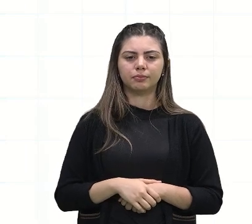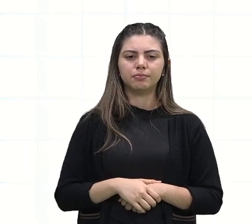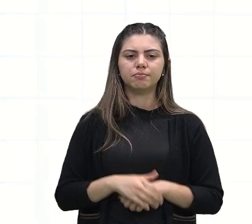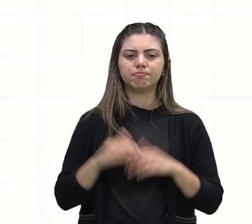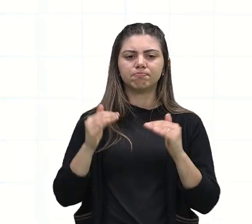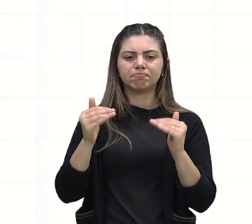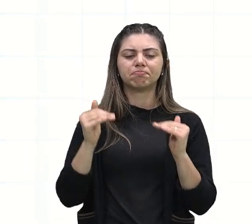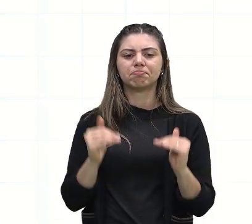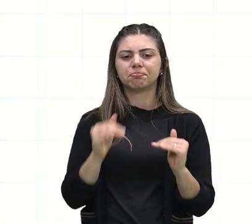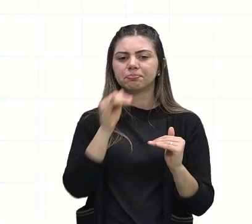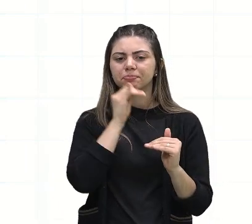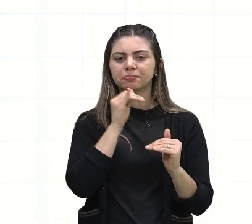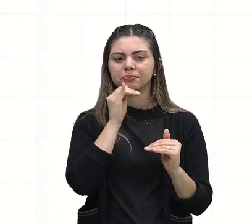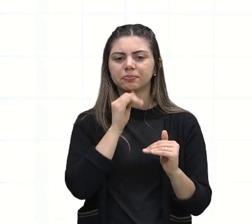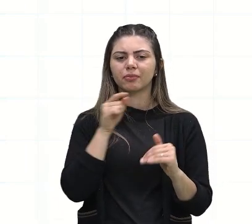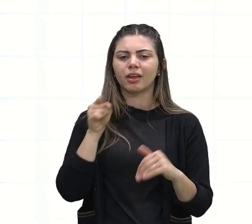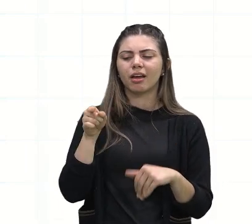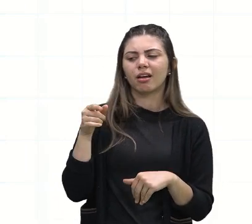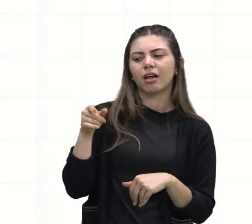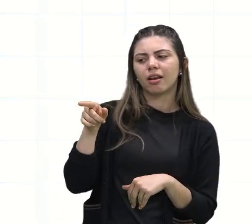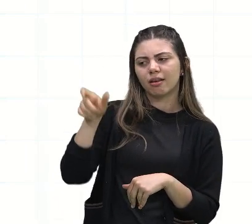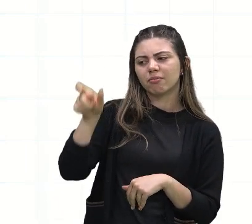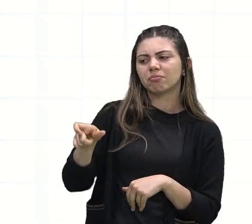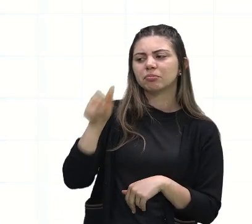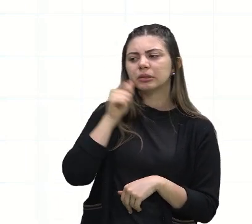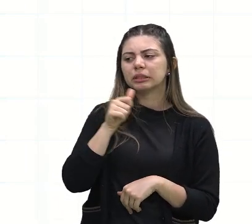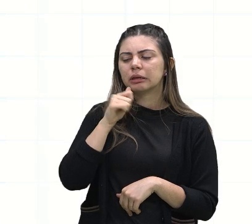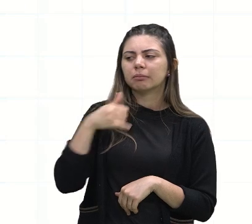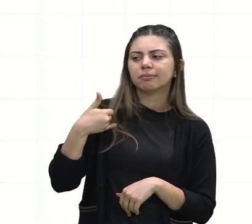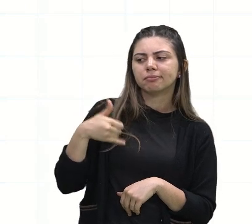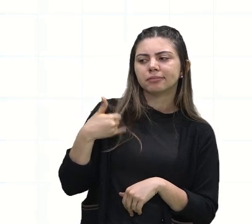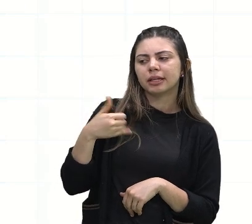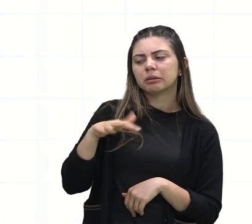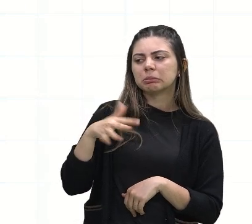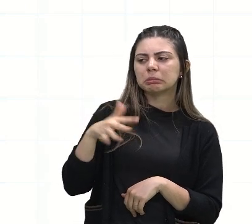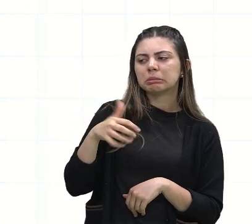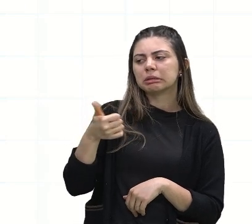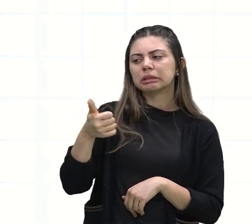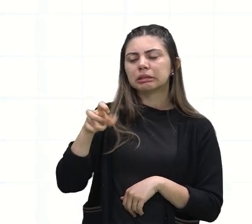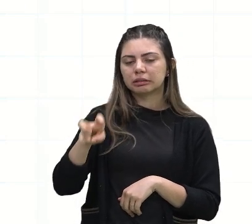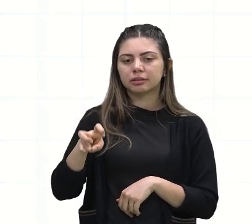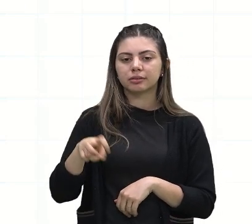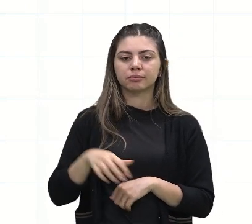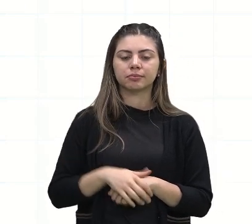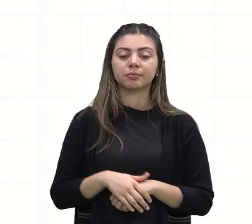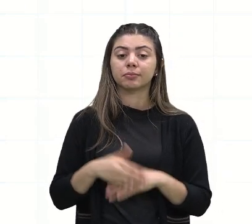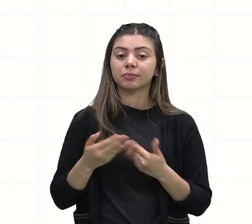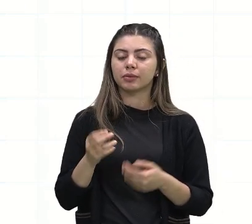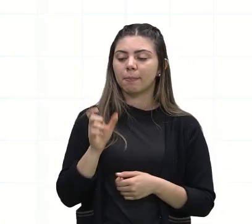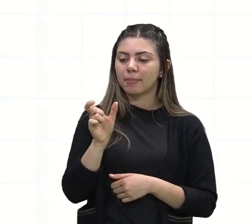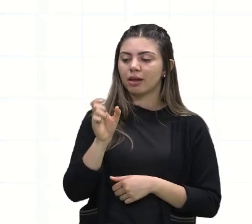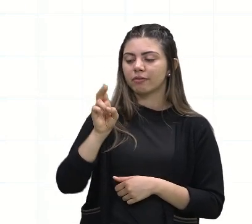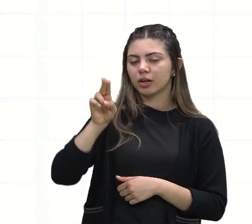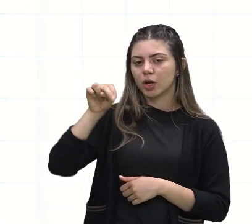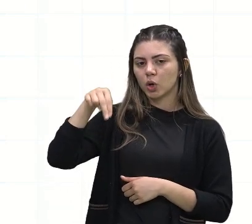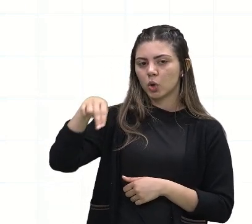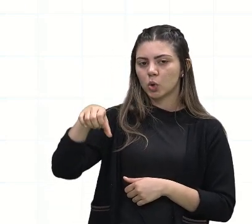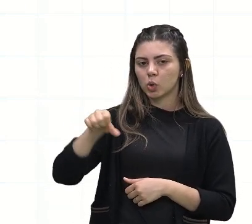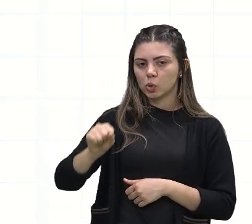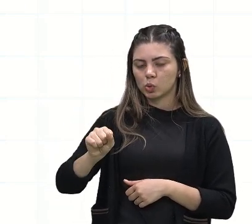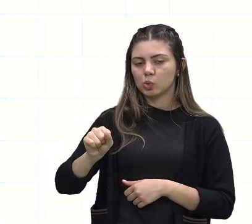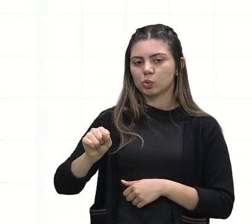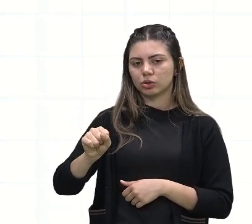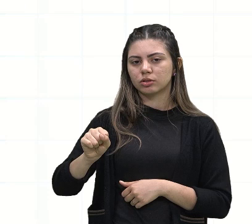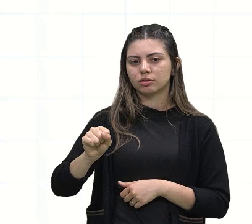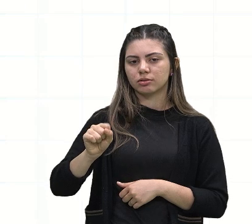Ela deve ter uns 15 anos. Então, se nós formos substituir esse uns, que é um artigo